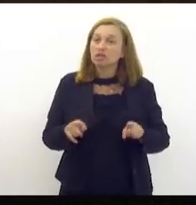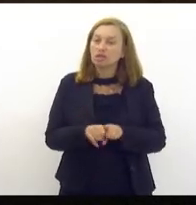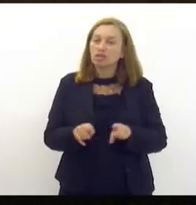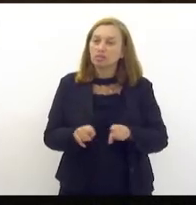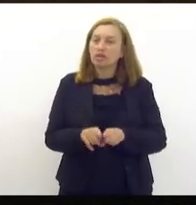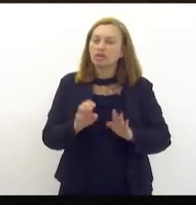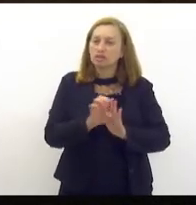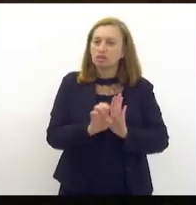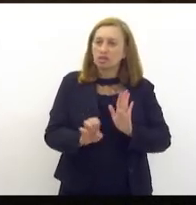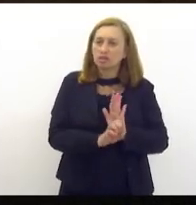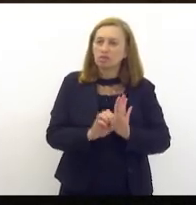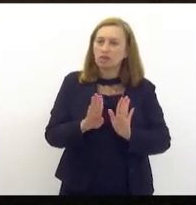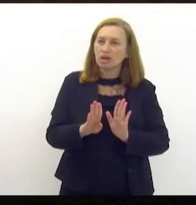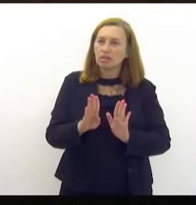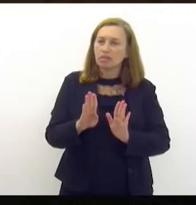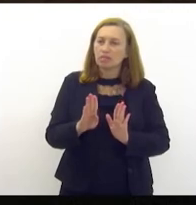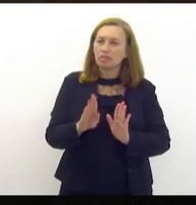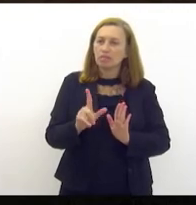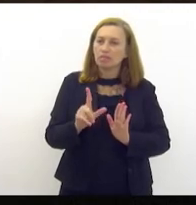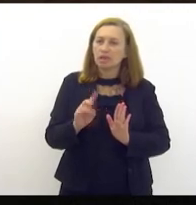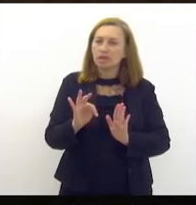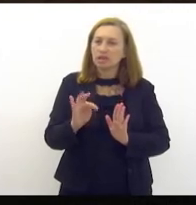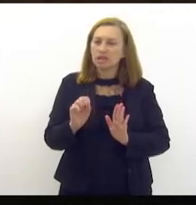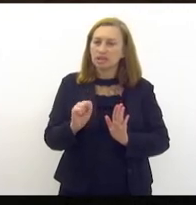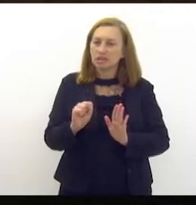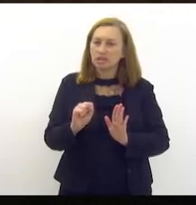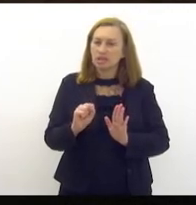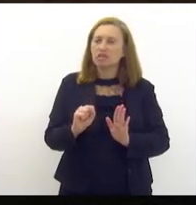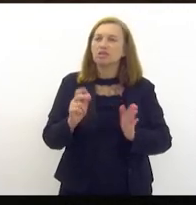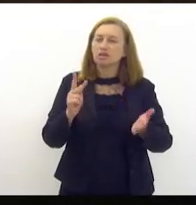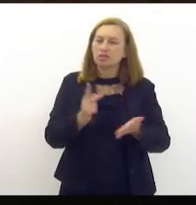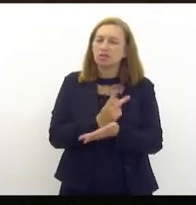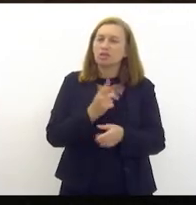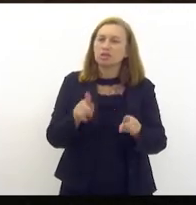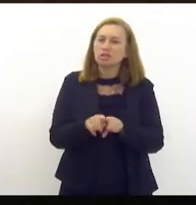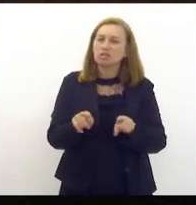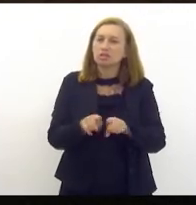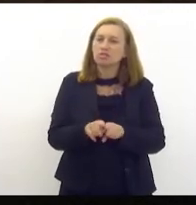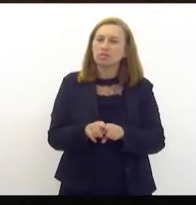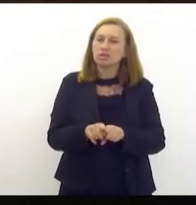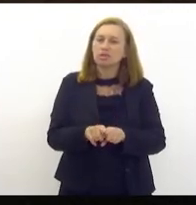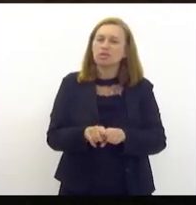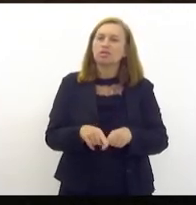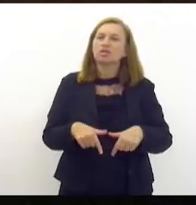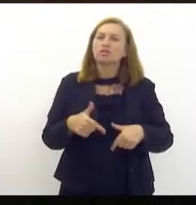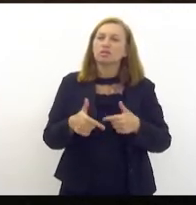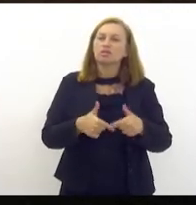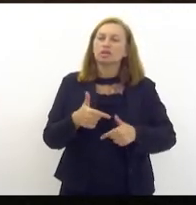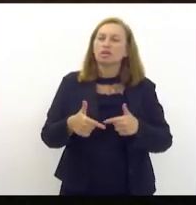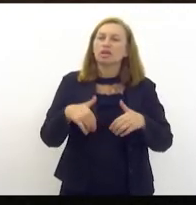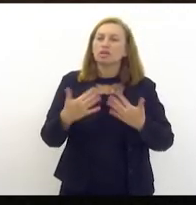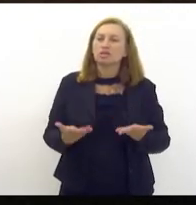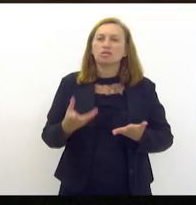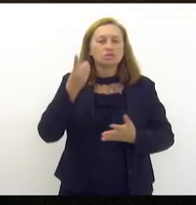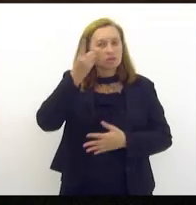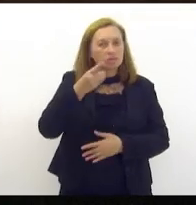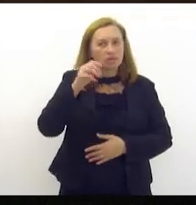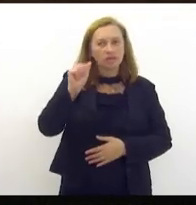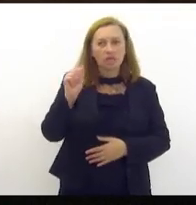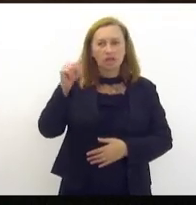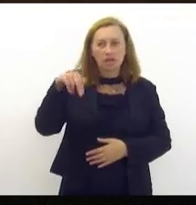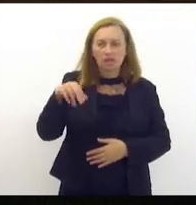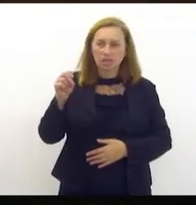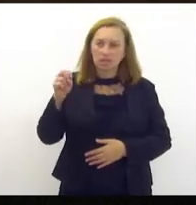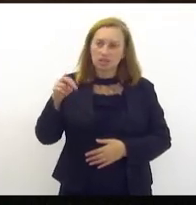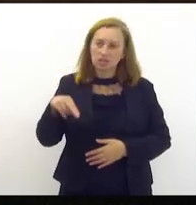no estatuto da Blitz, visto como o que acontece também nas operações. Então, deputado Anderson, parabéns pelo projeto